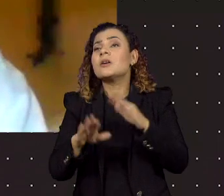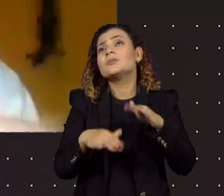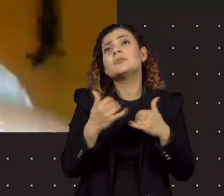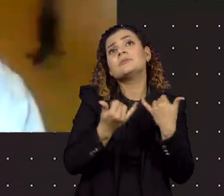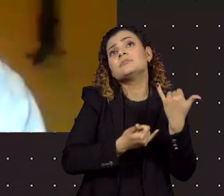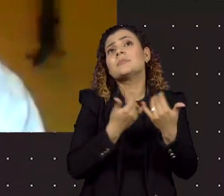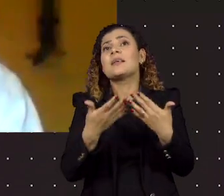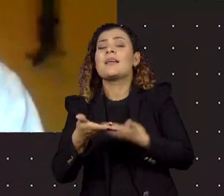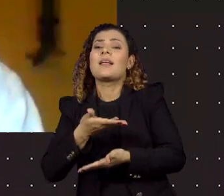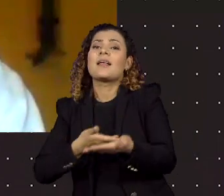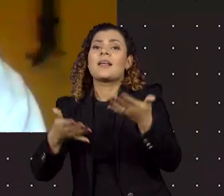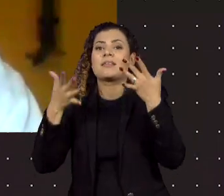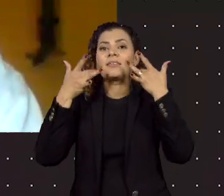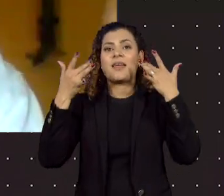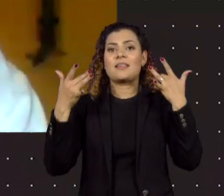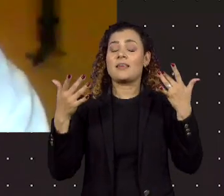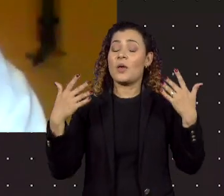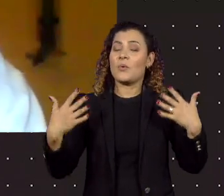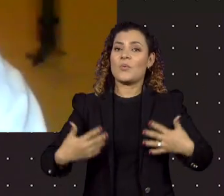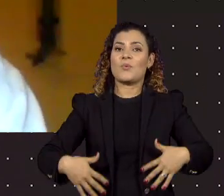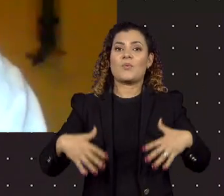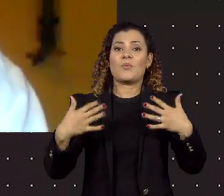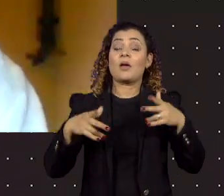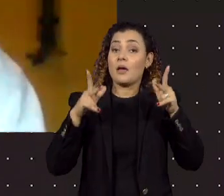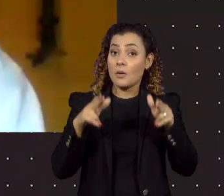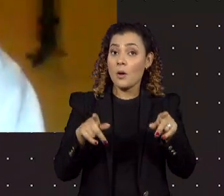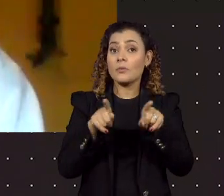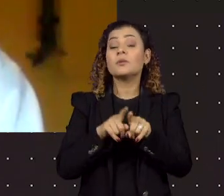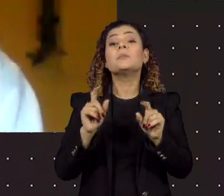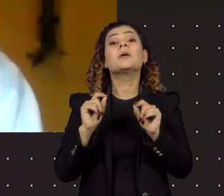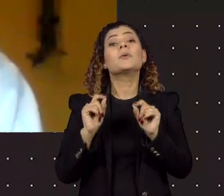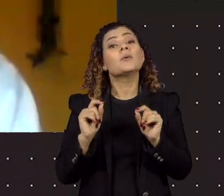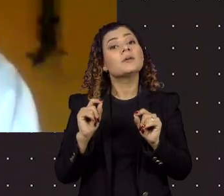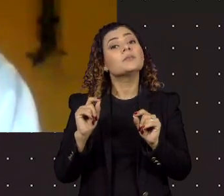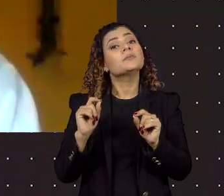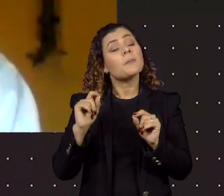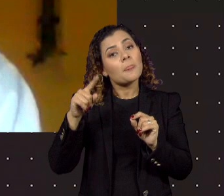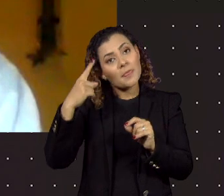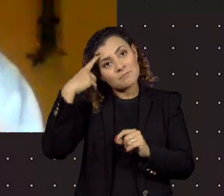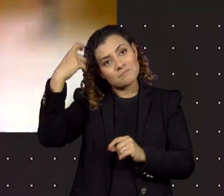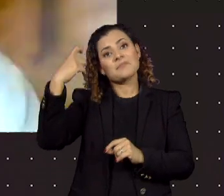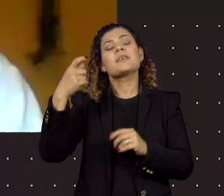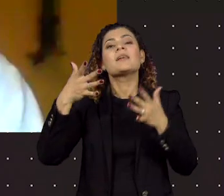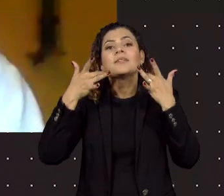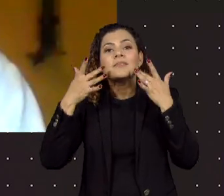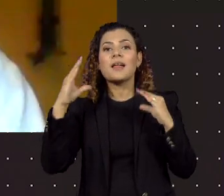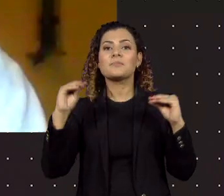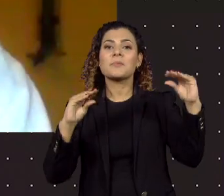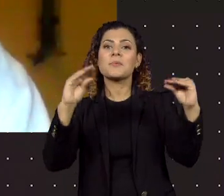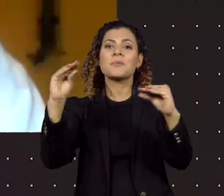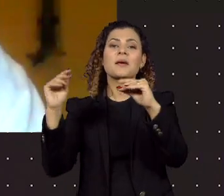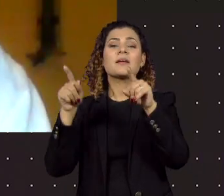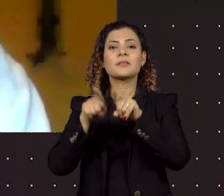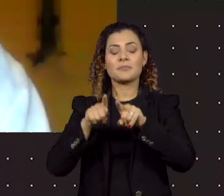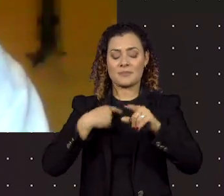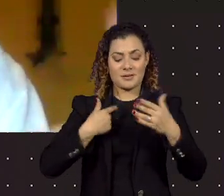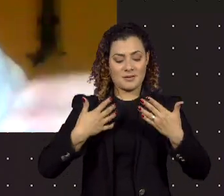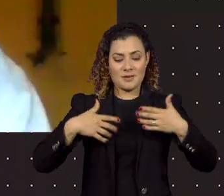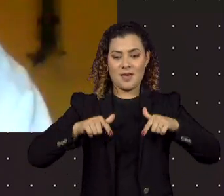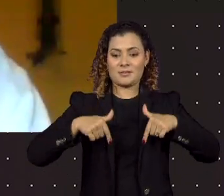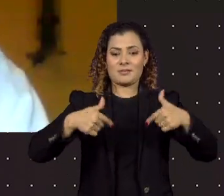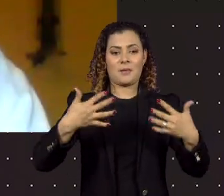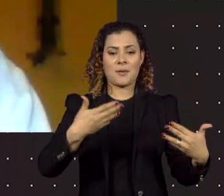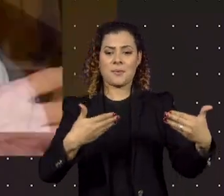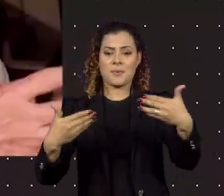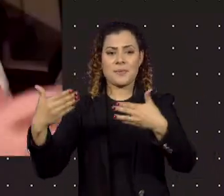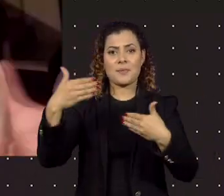ele nos colocava em contato, por exemplo, quando nós íamos construir os espetáculos, tinha um exercício do Ilo chamado